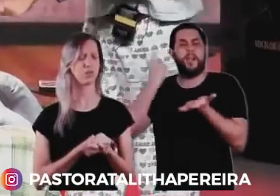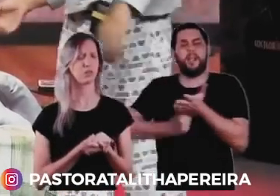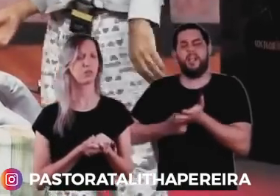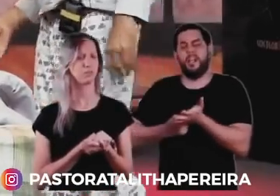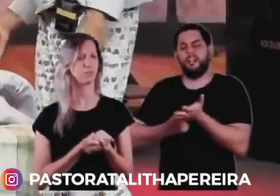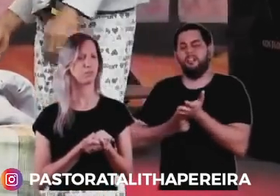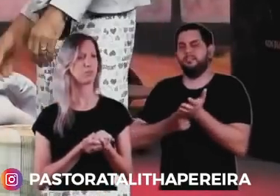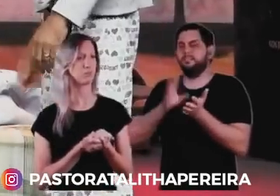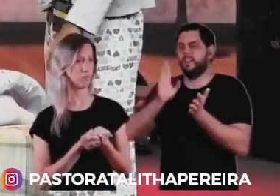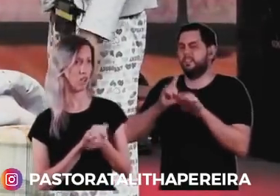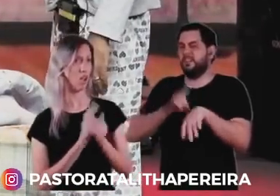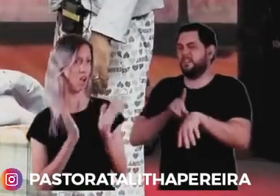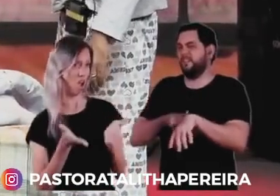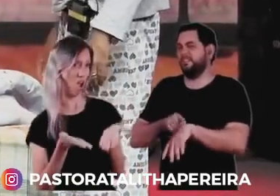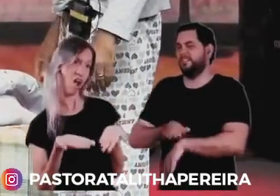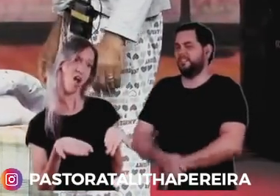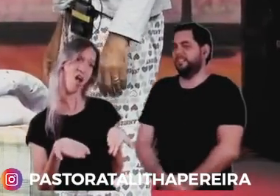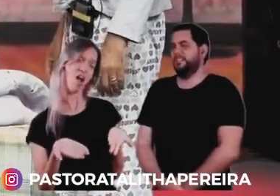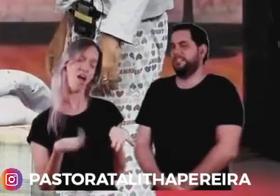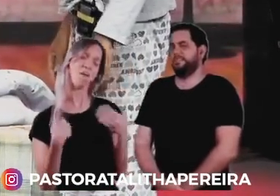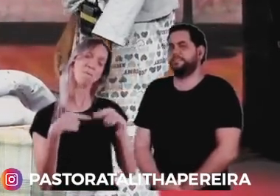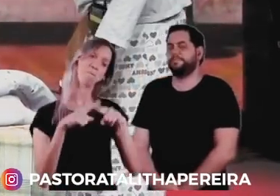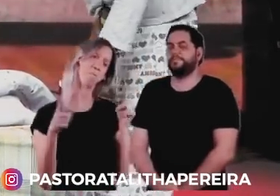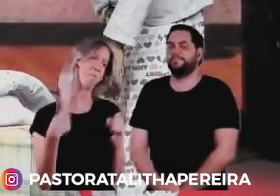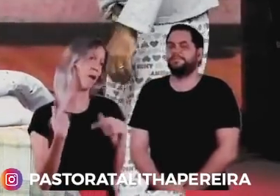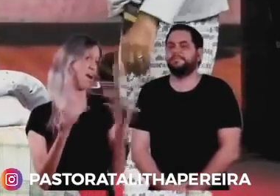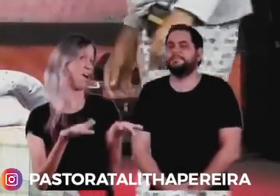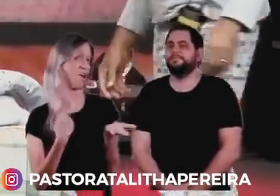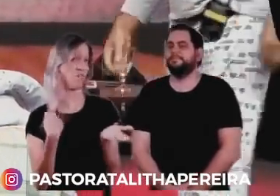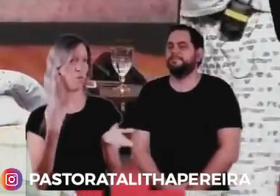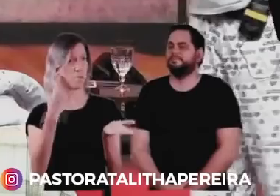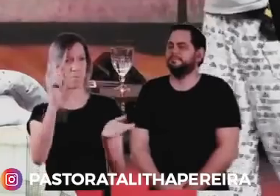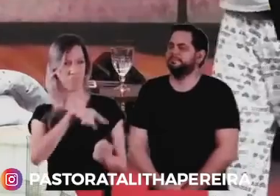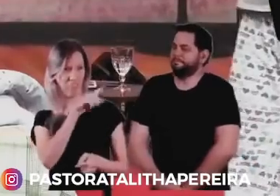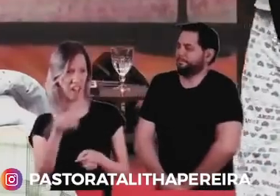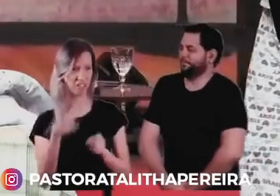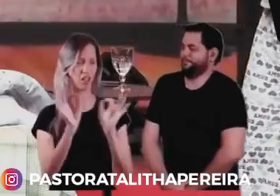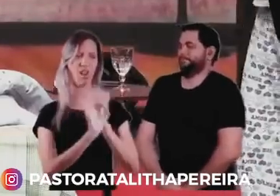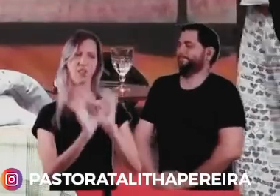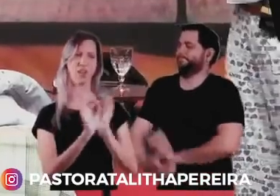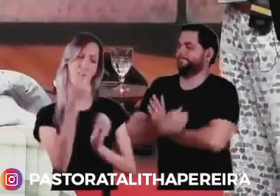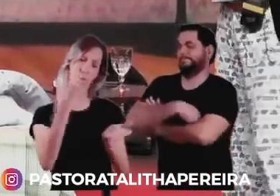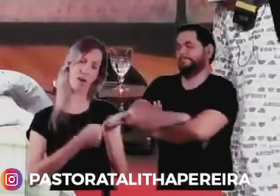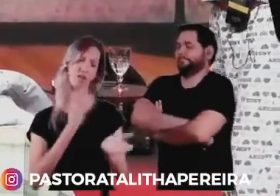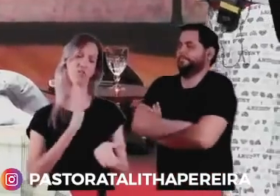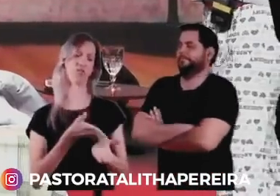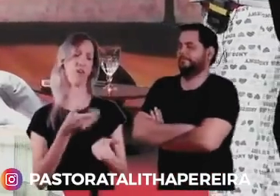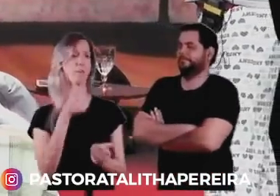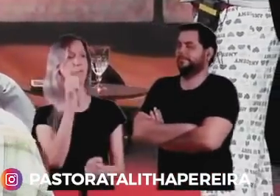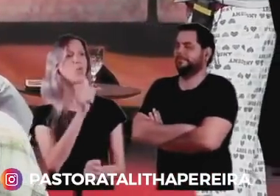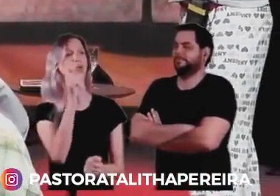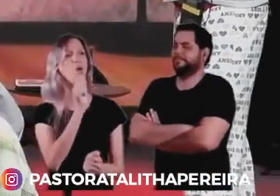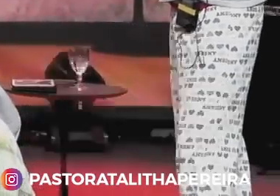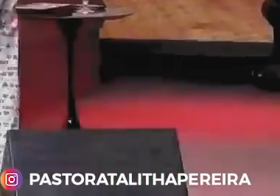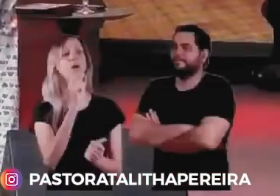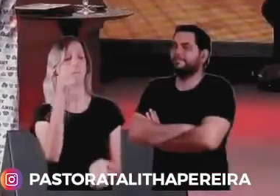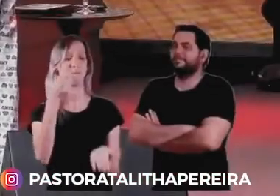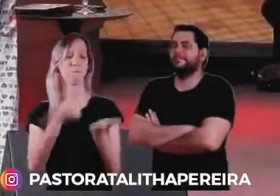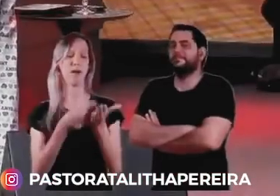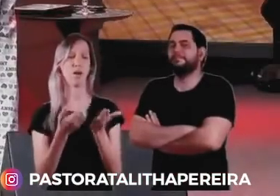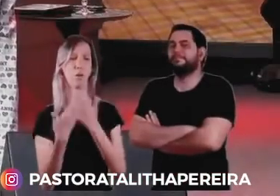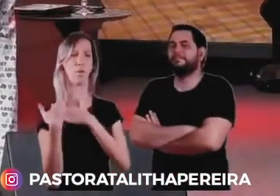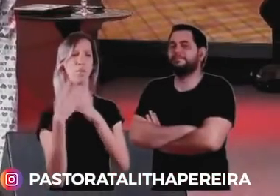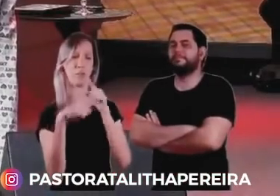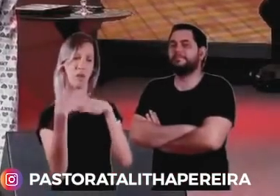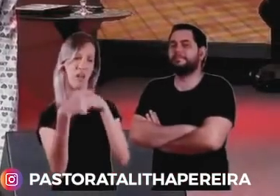compromisso nesse horário, filha. Ah, filho, mas aí eu não posso, né, desmarcar, porque eu já marquei, você sabe, né? E mulher, quando marca um compromisso, não